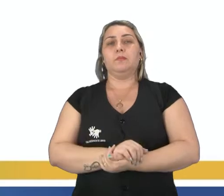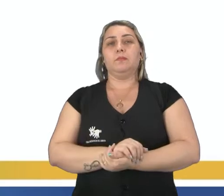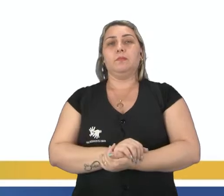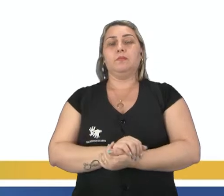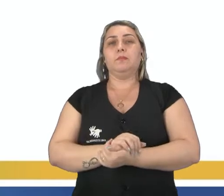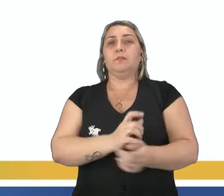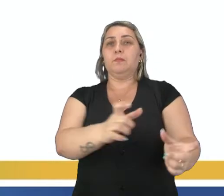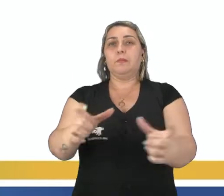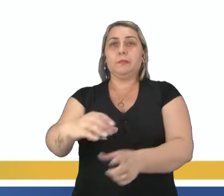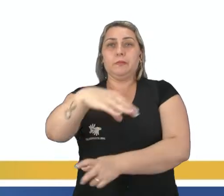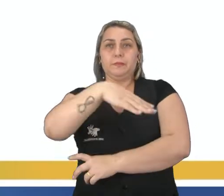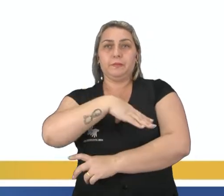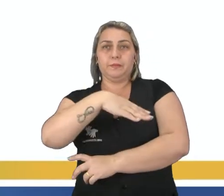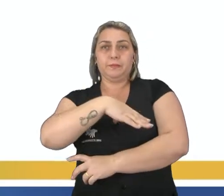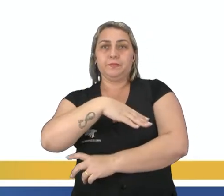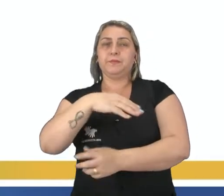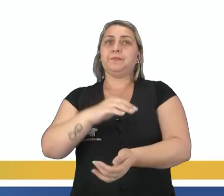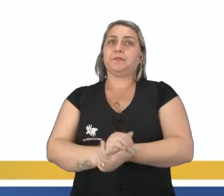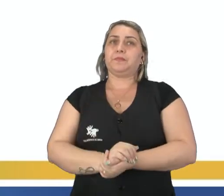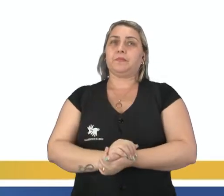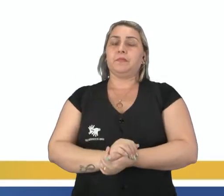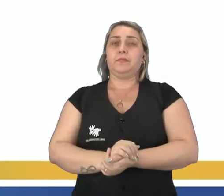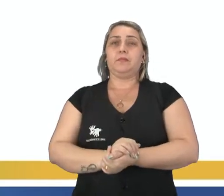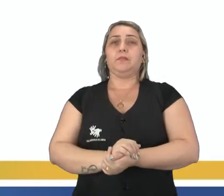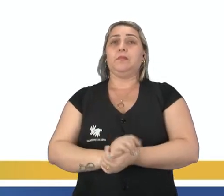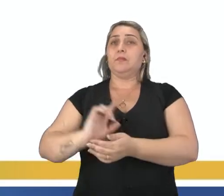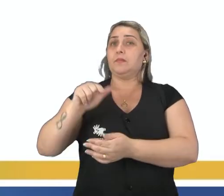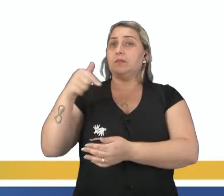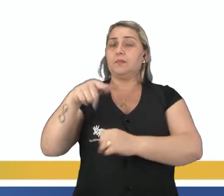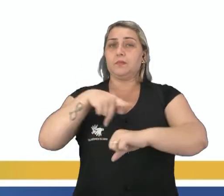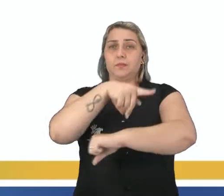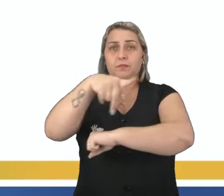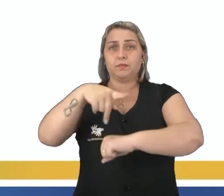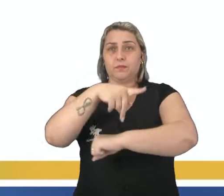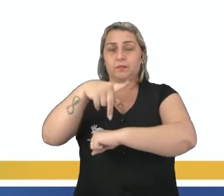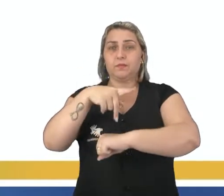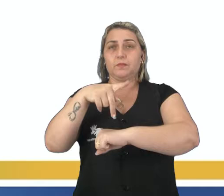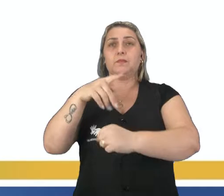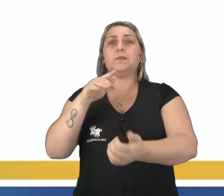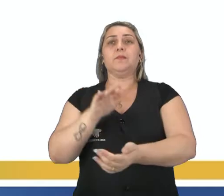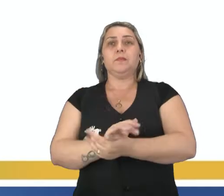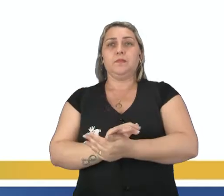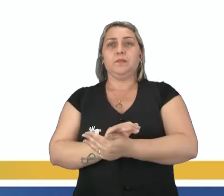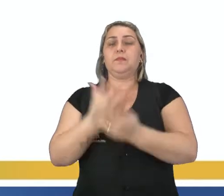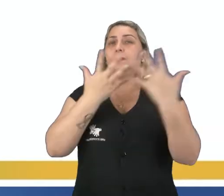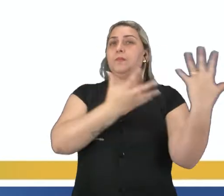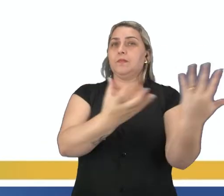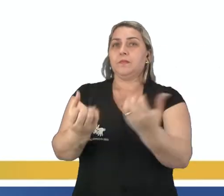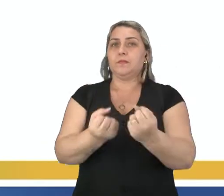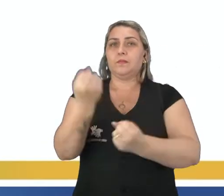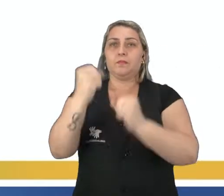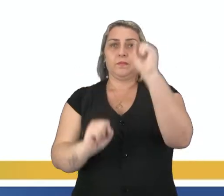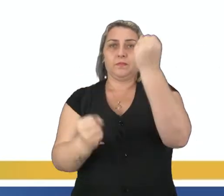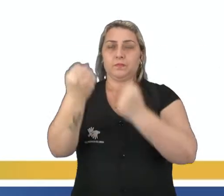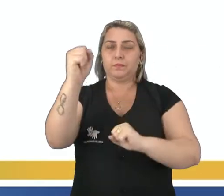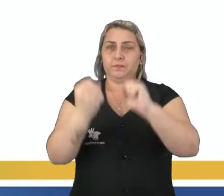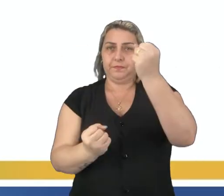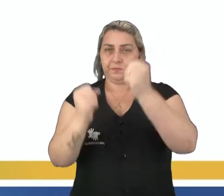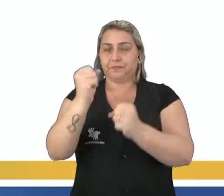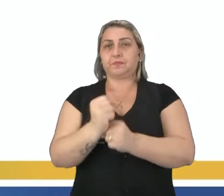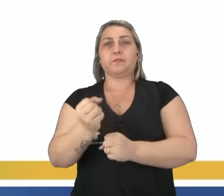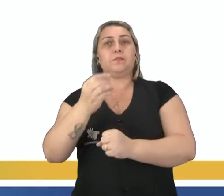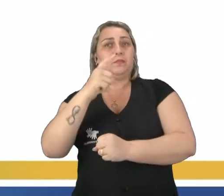na área urbana. E isso, à medida que os outros países foram aderindo à industrialização, ou pelo